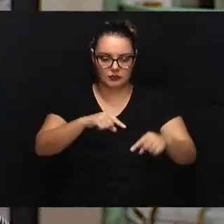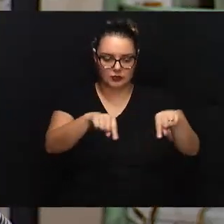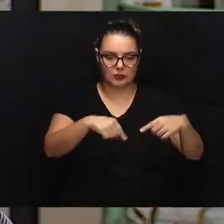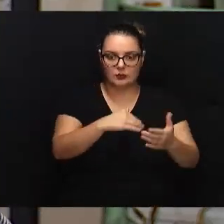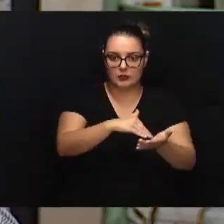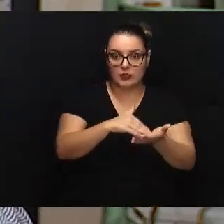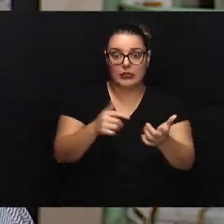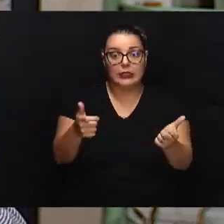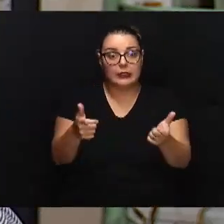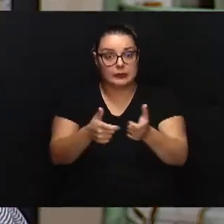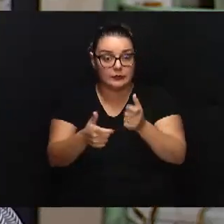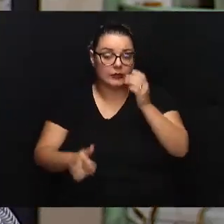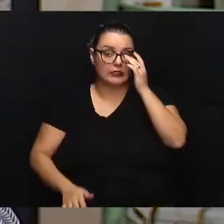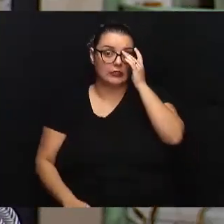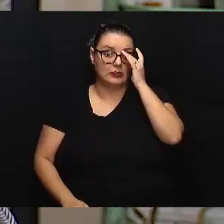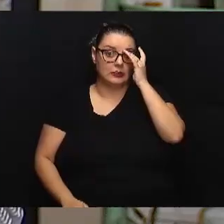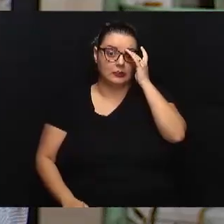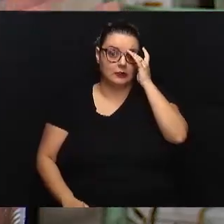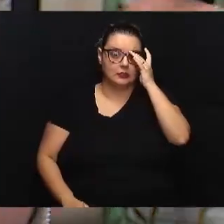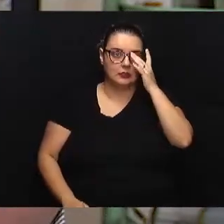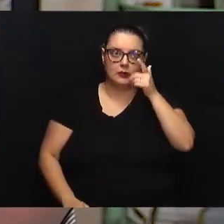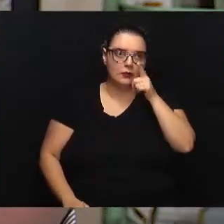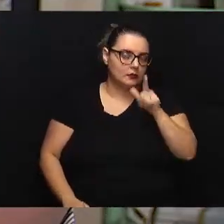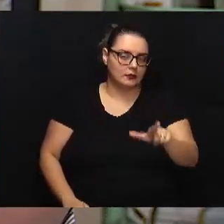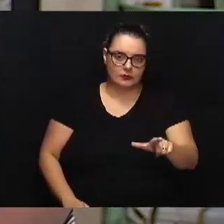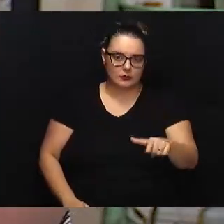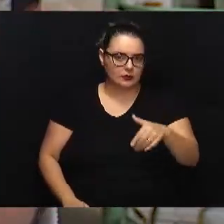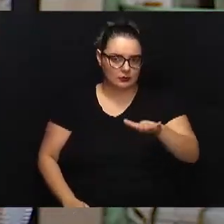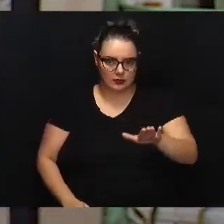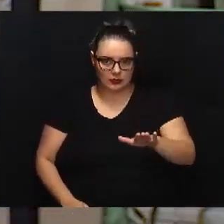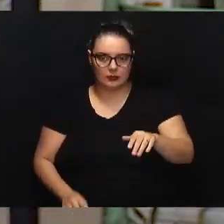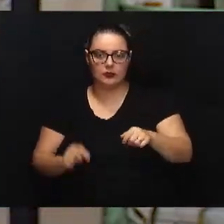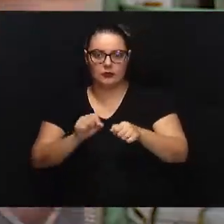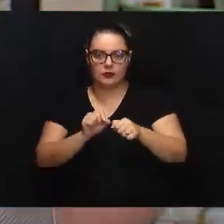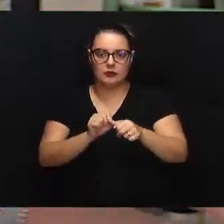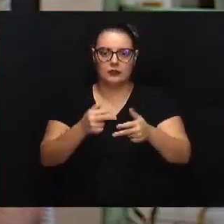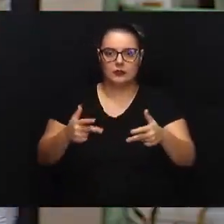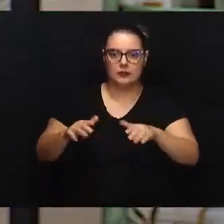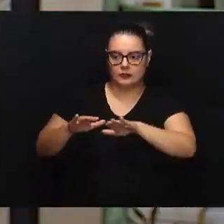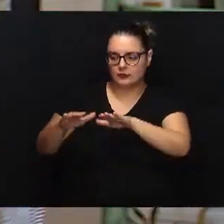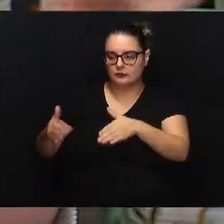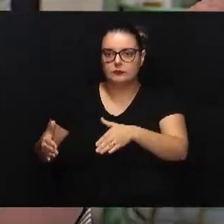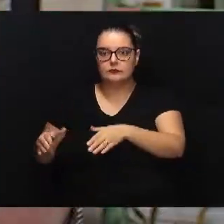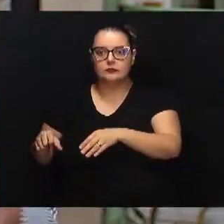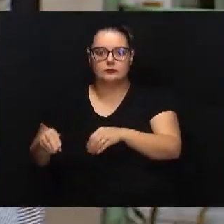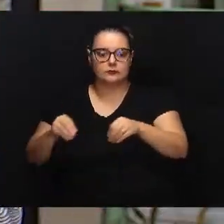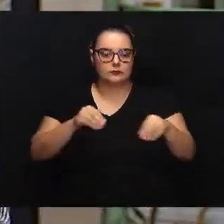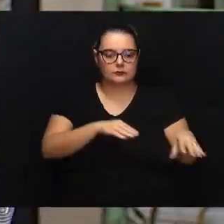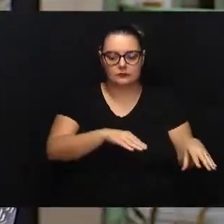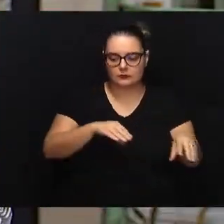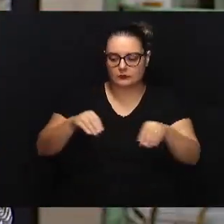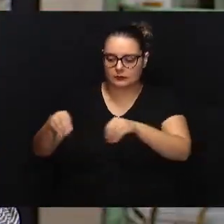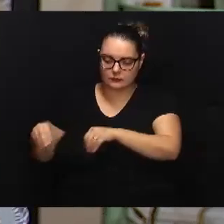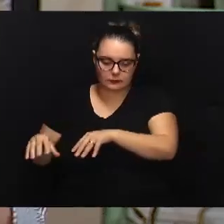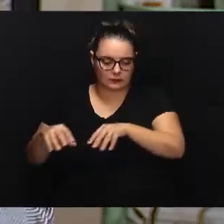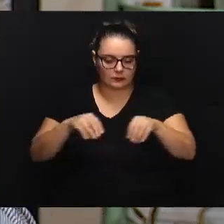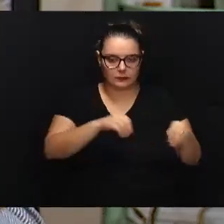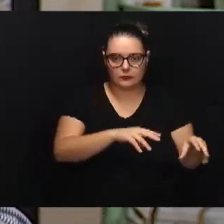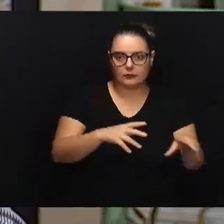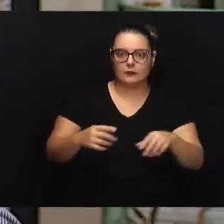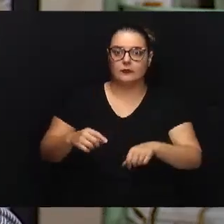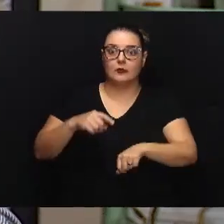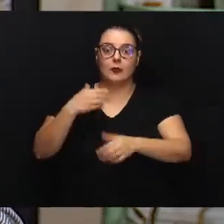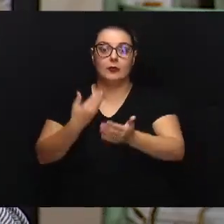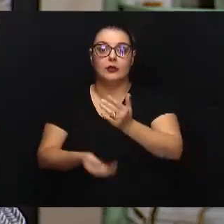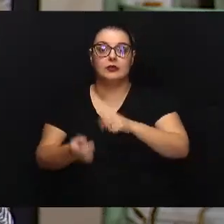pequeno. Então eu já não conseguia mais, eu fazia as coisas em cima da mesa, trazia e levava, trazia e levava. Então eu passava muito tempo para